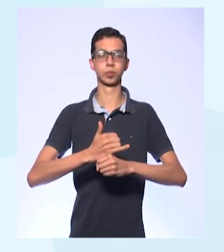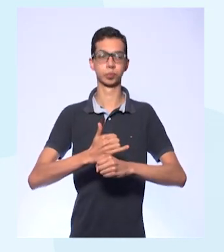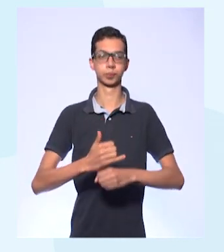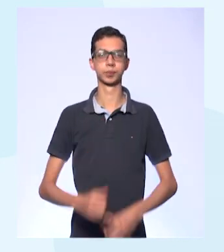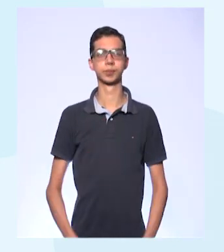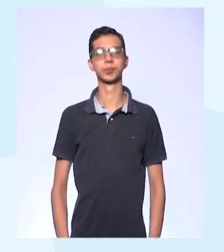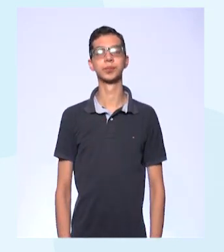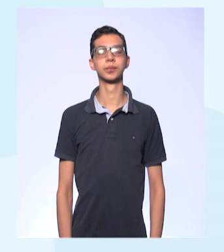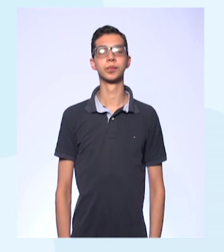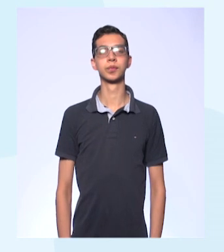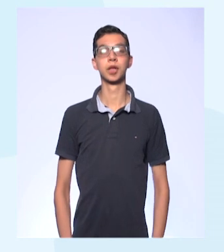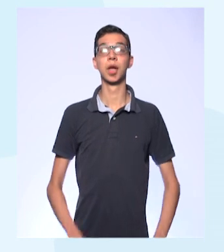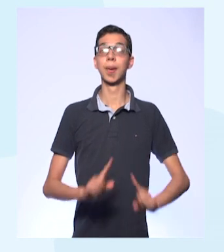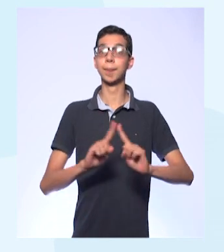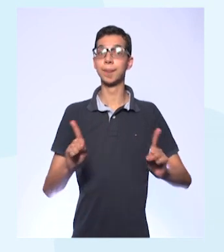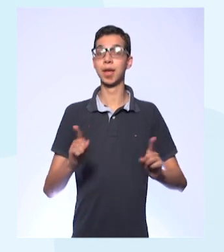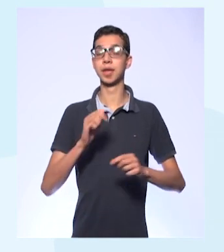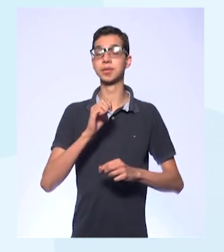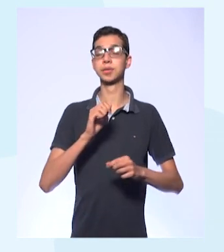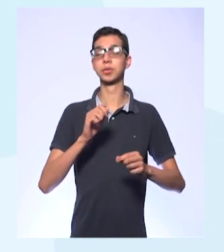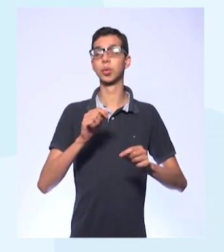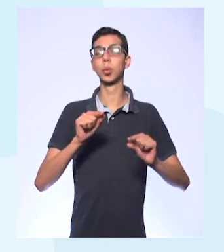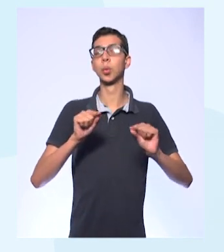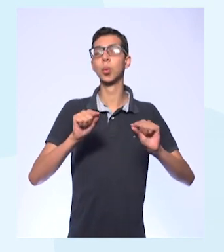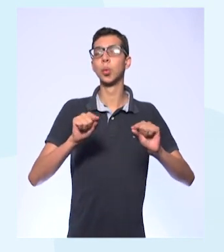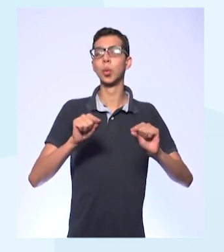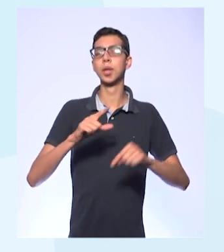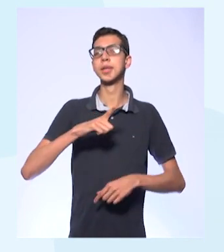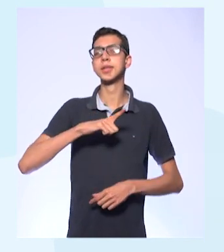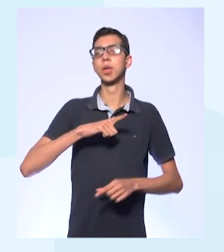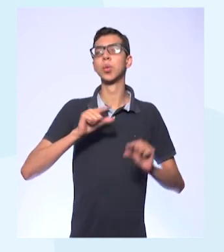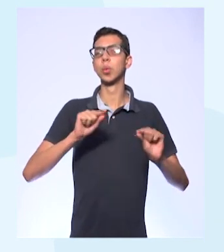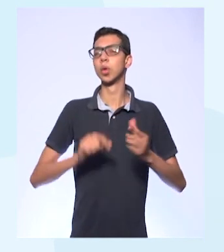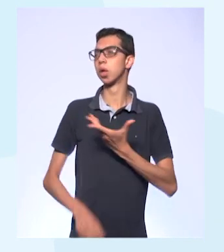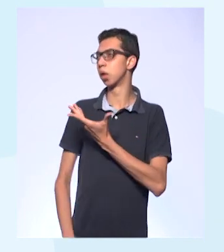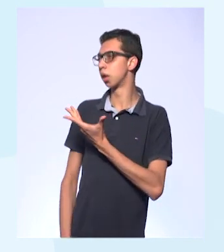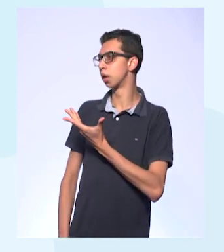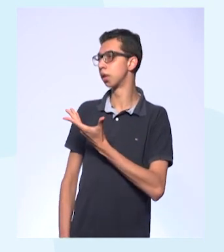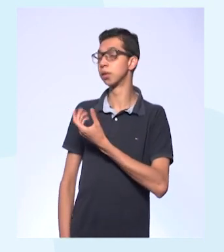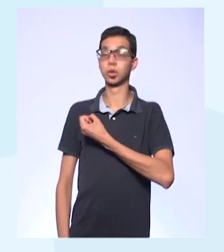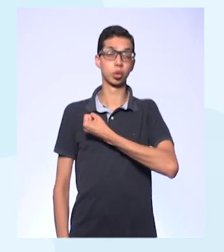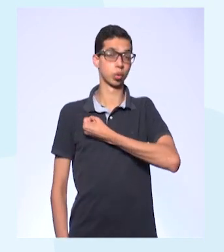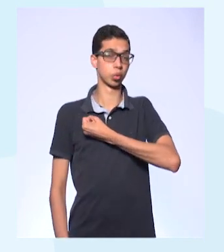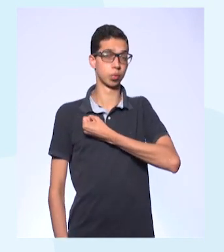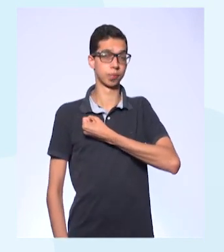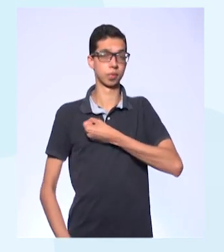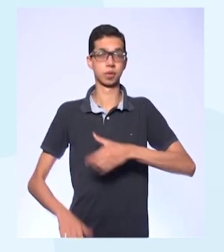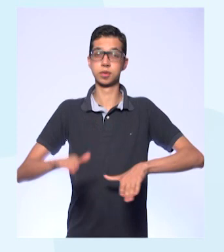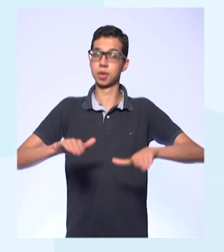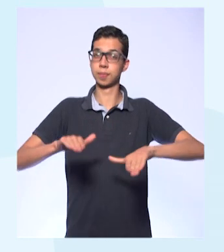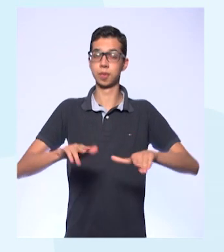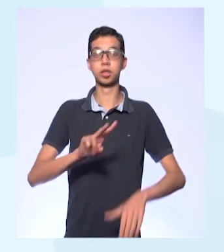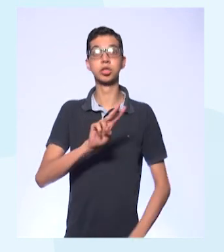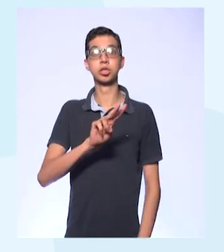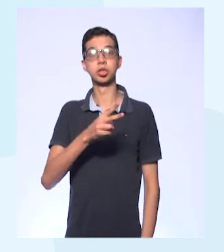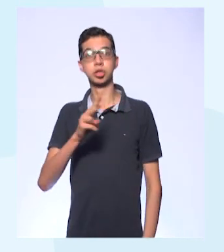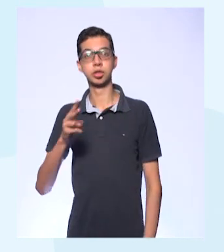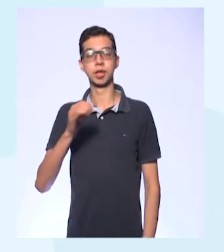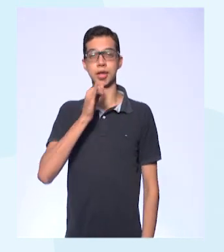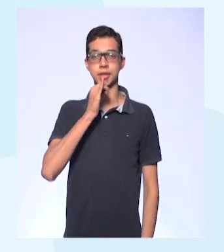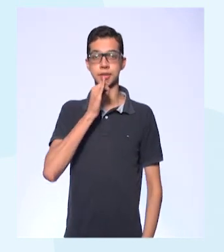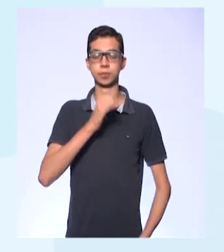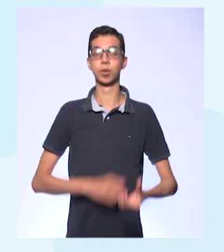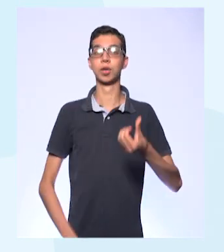estável. Mas, no meu caso, ali, o que tem? Eu tenho um intervalo de número, então quer dizer que eu pode variar, né? De